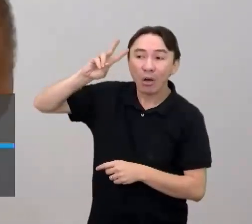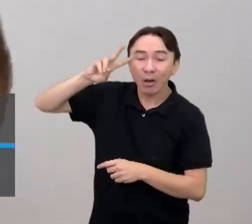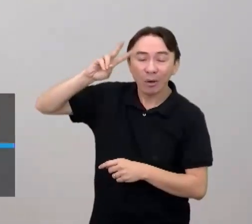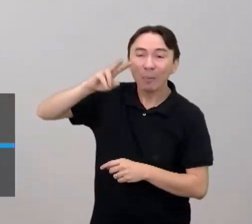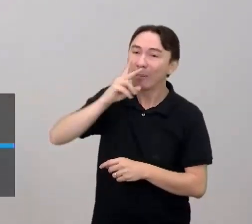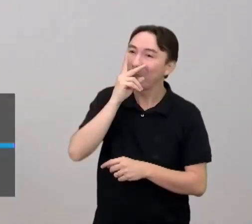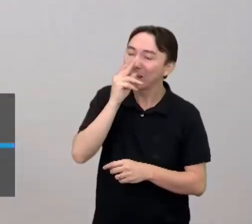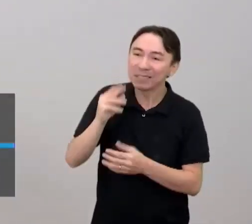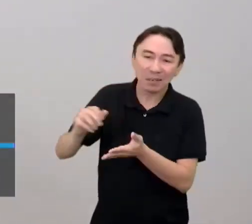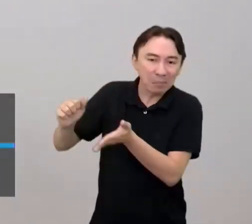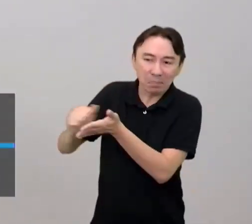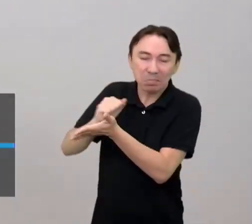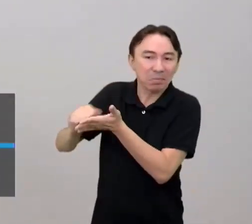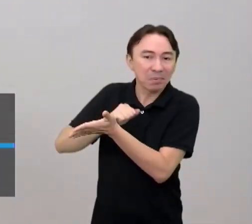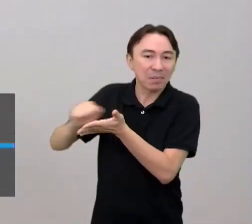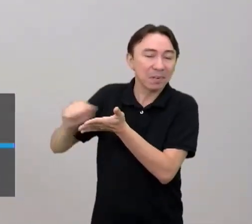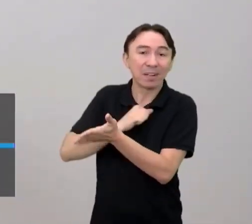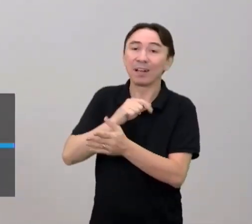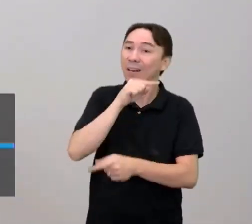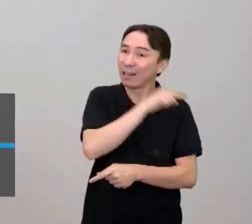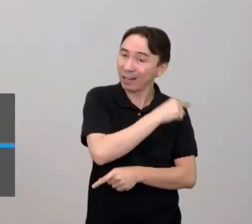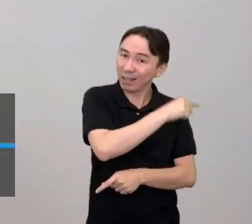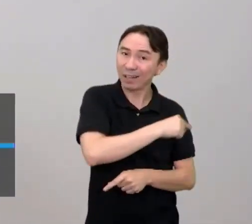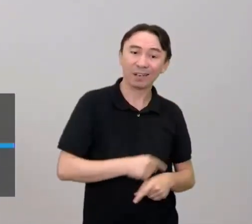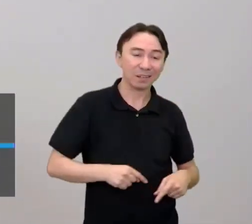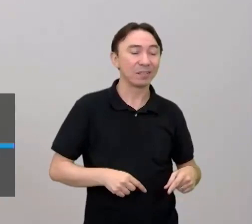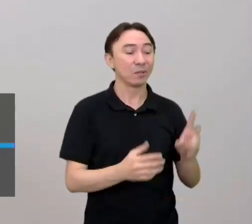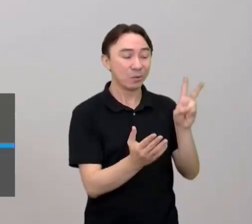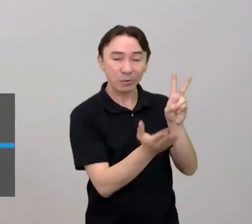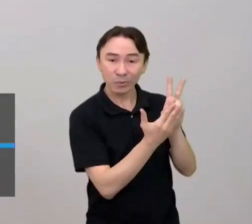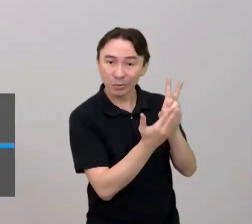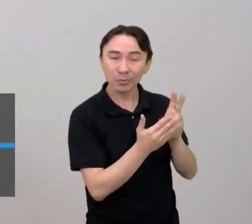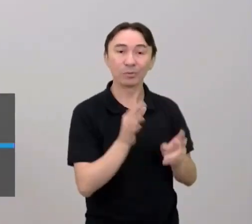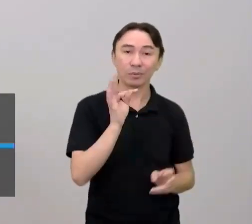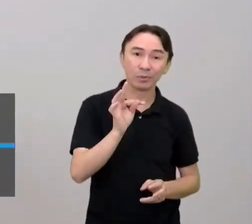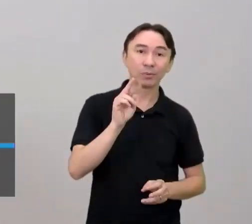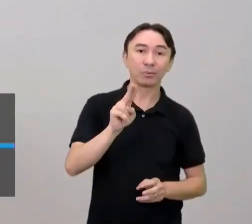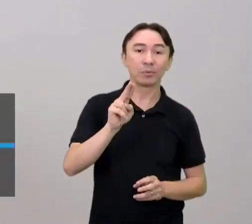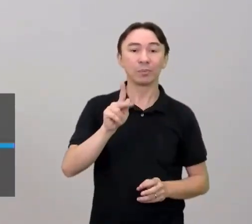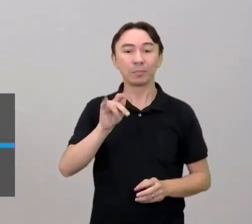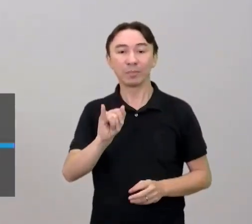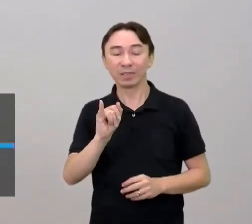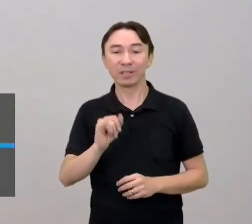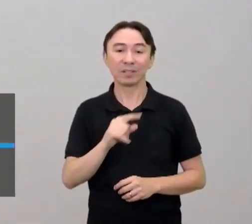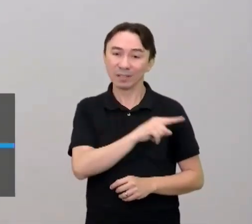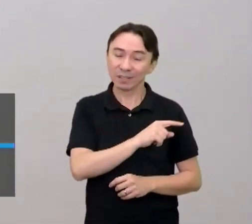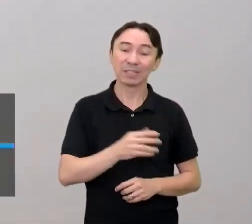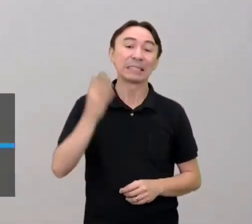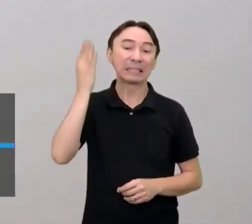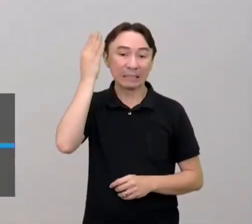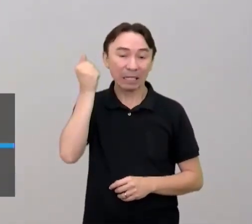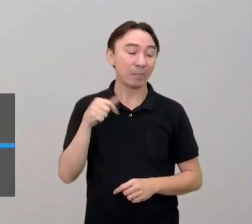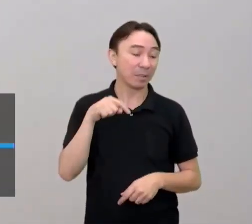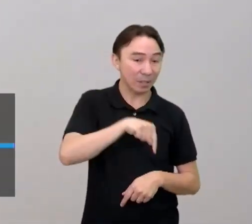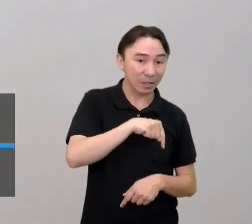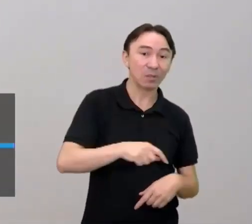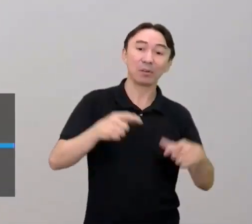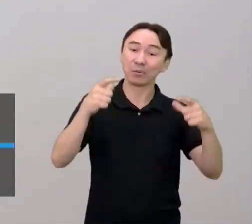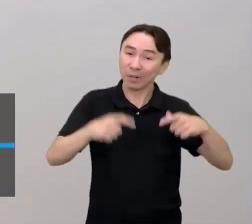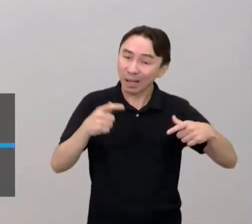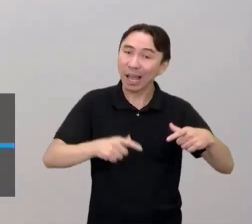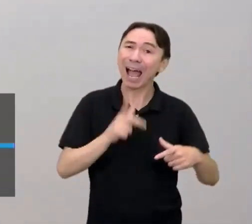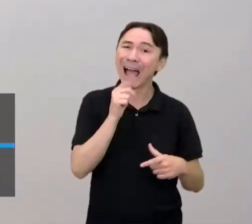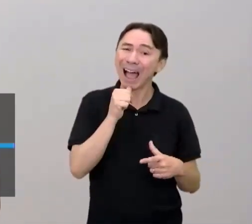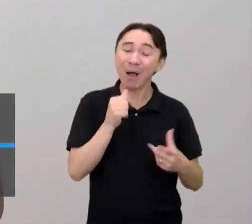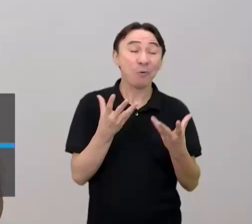sacavam desde lá do século XV e XVI. Aqui era um lugar de muita água, não deveriam ter colocado uma cidade em